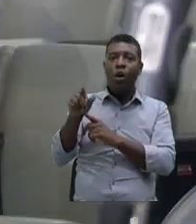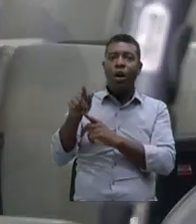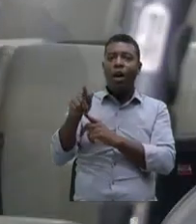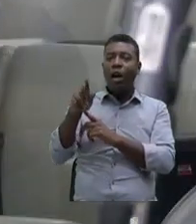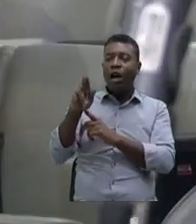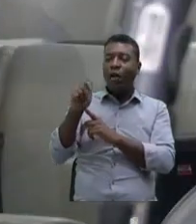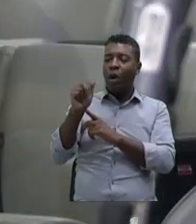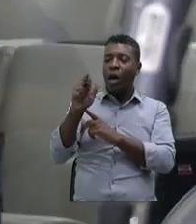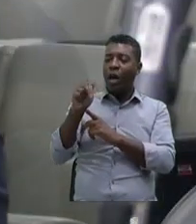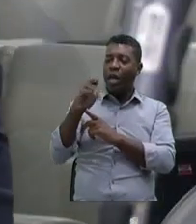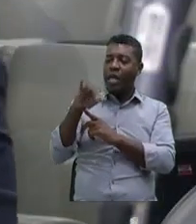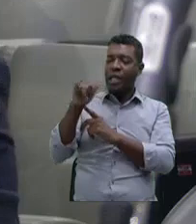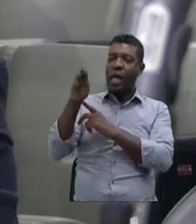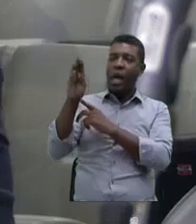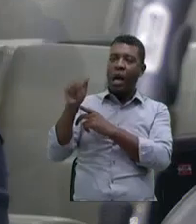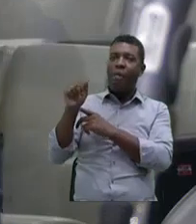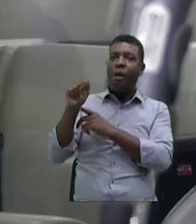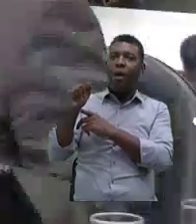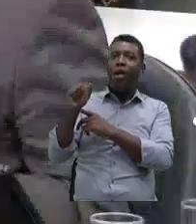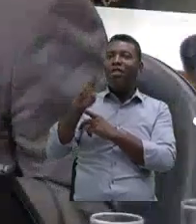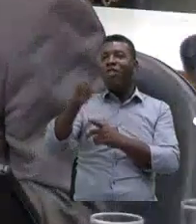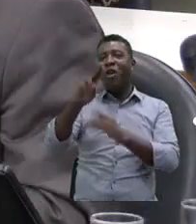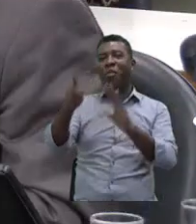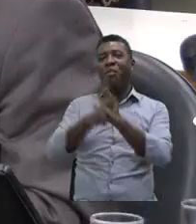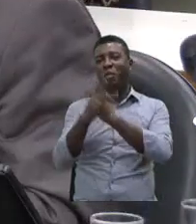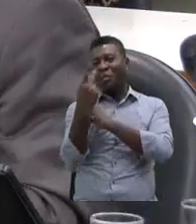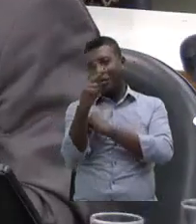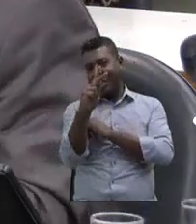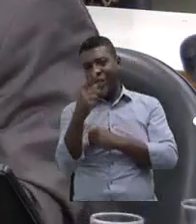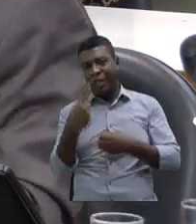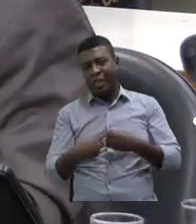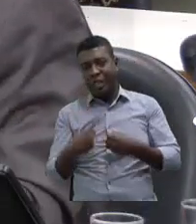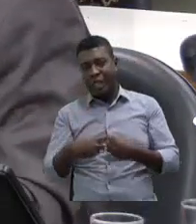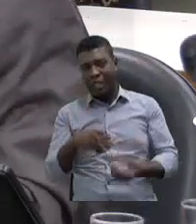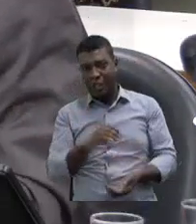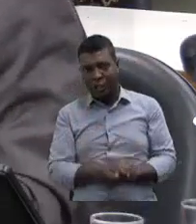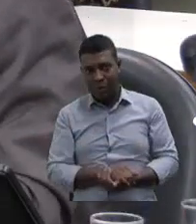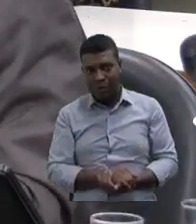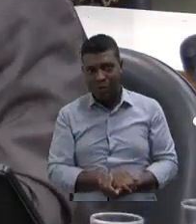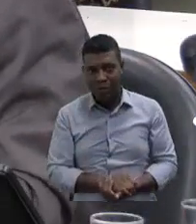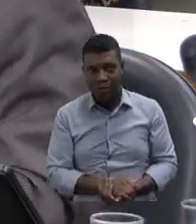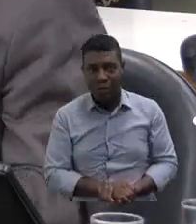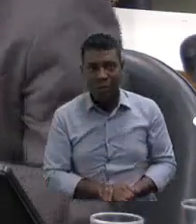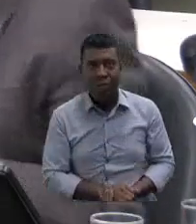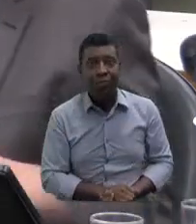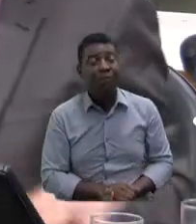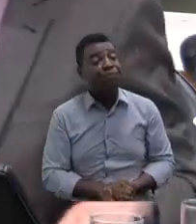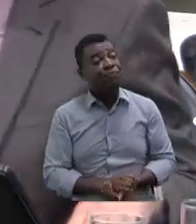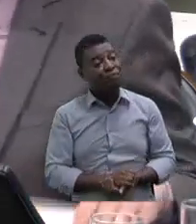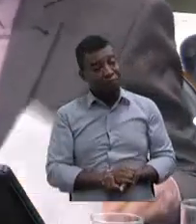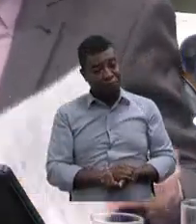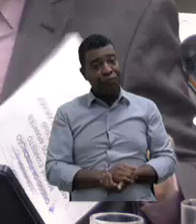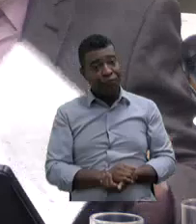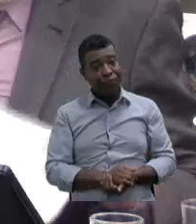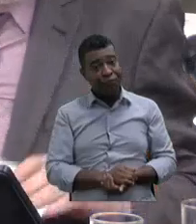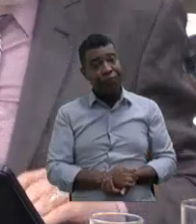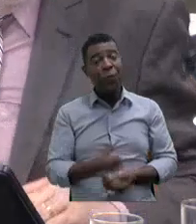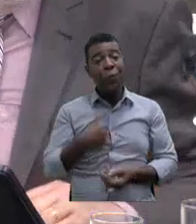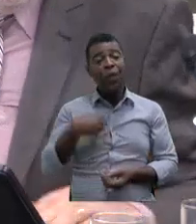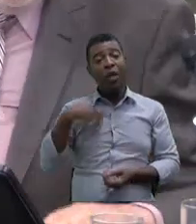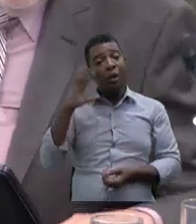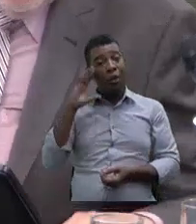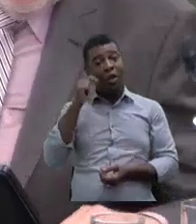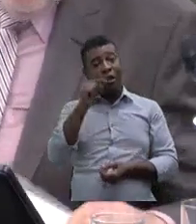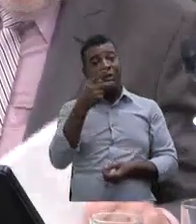cidade. Ótimo. Secretário Leônido. Bom, eu acho que o senhor tocou num assunto que